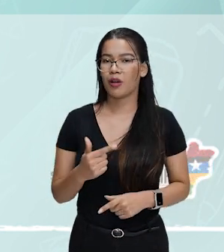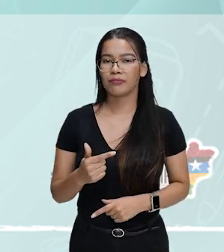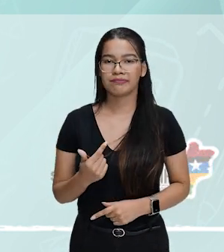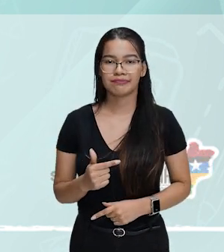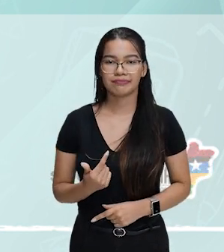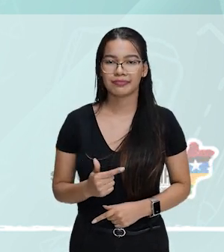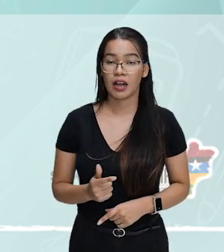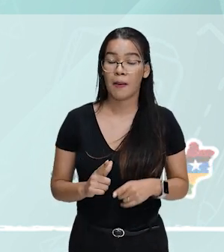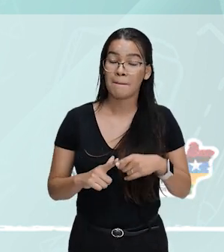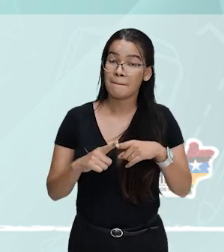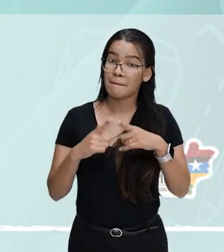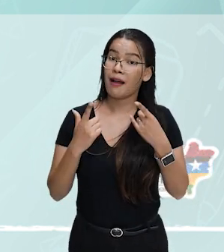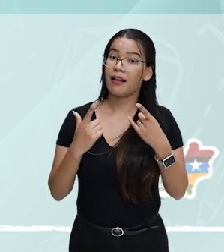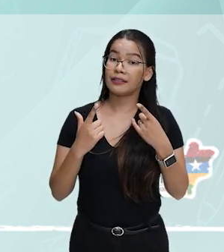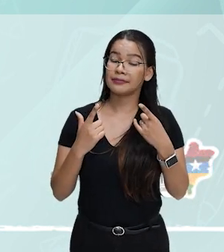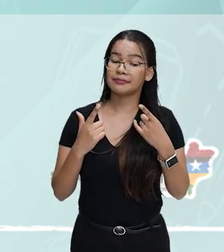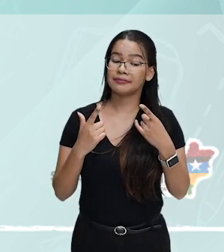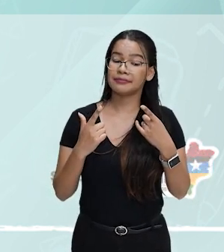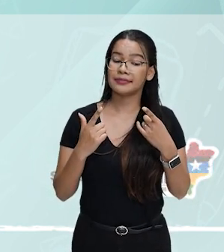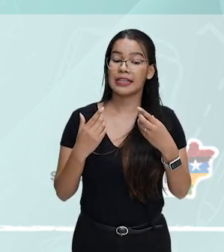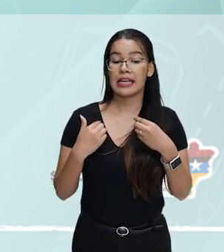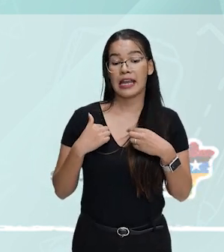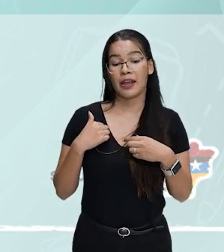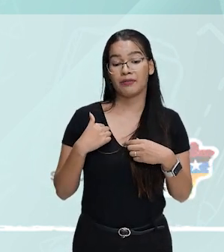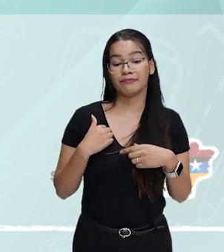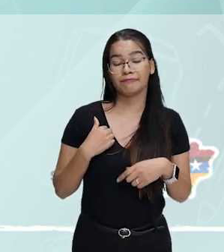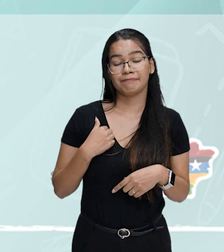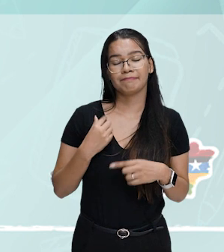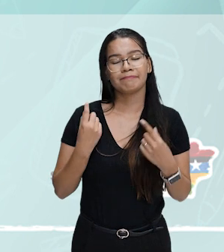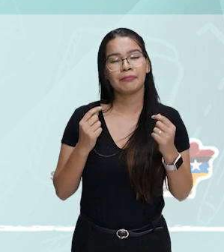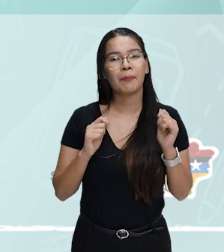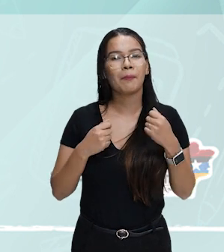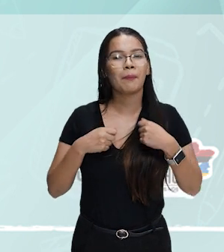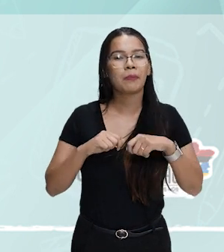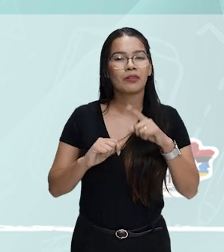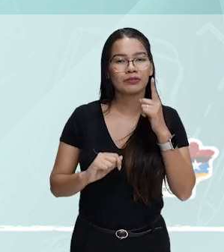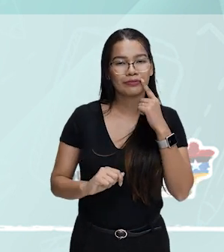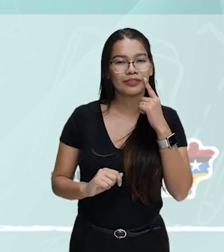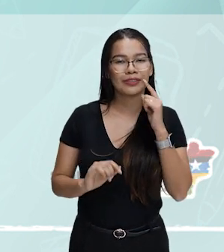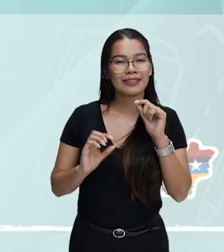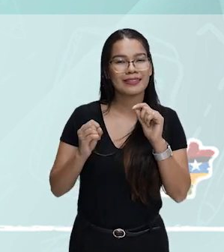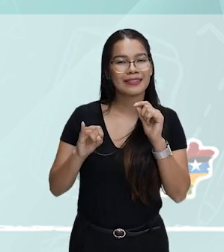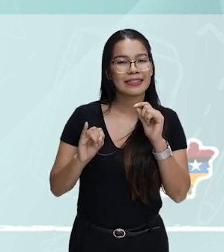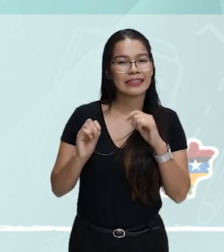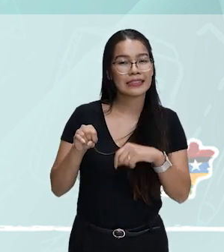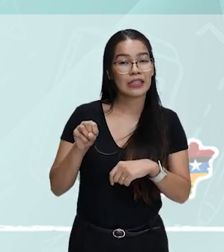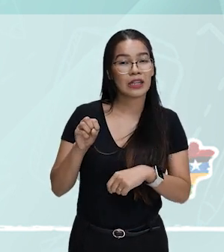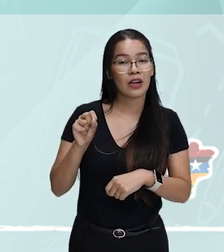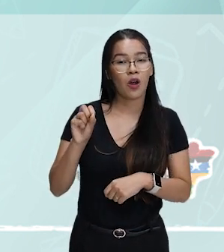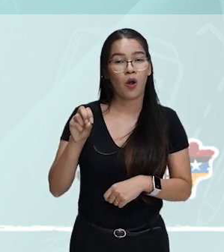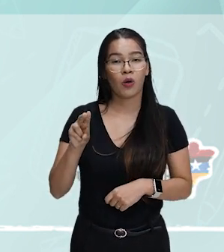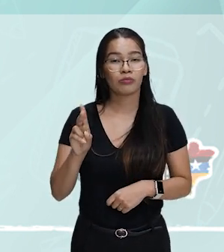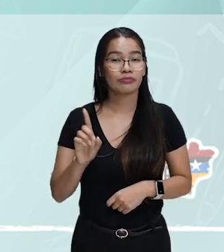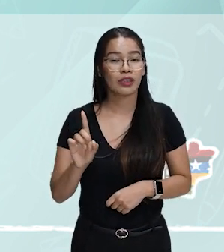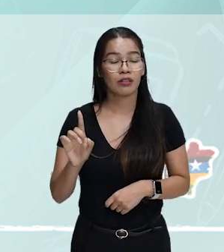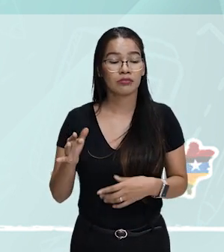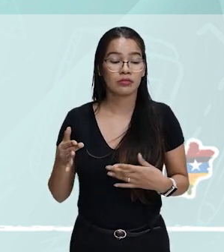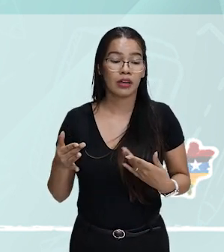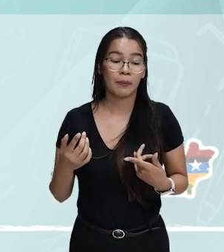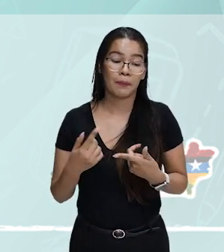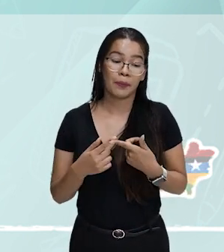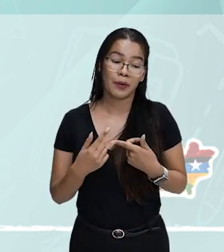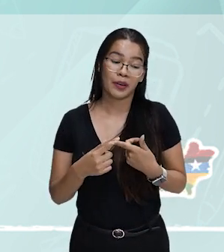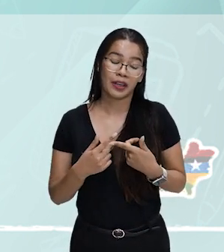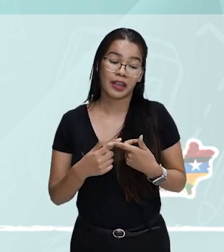existia, mas dava a ela o benefício da dúvida. Afinal, desde